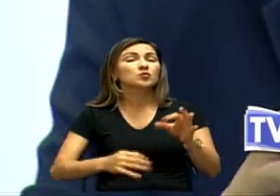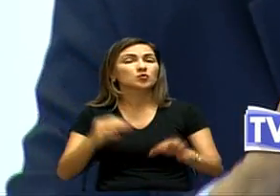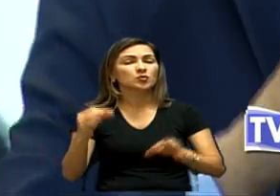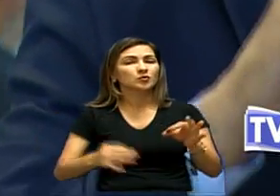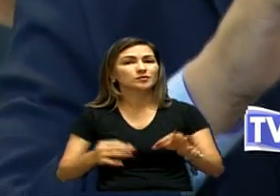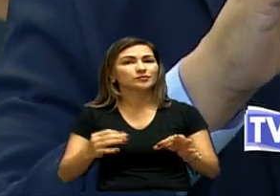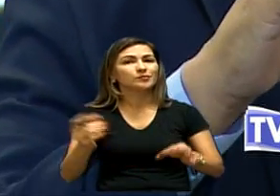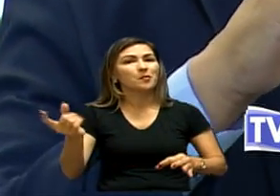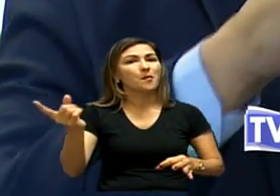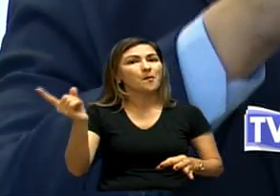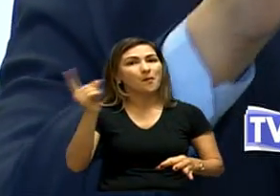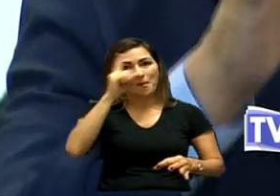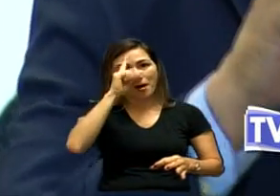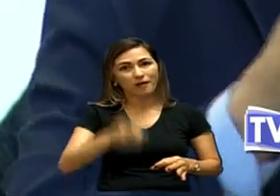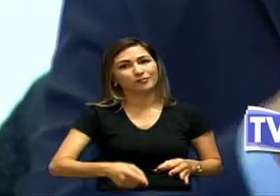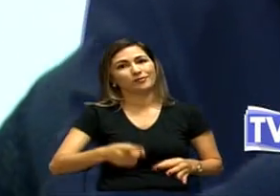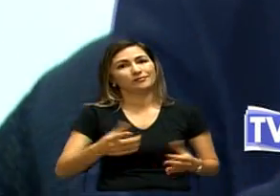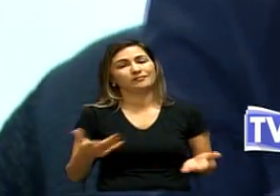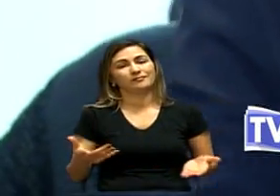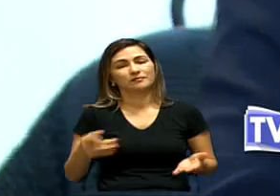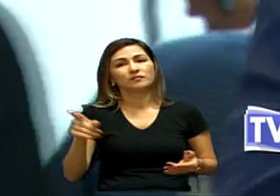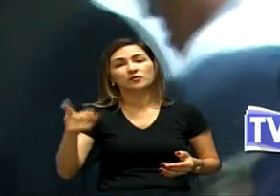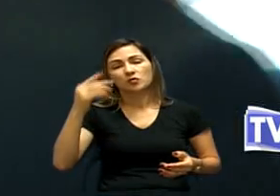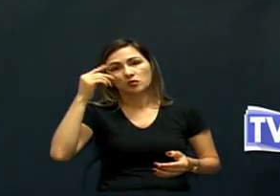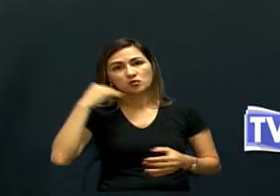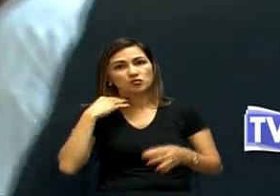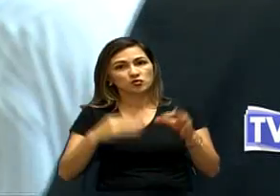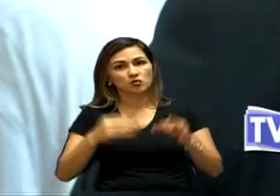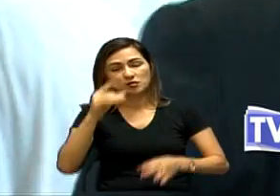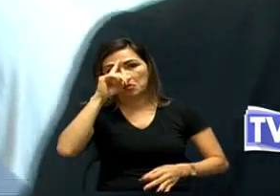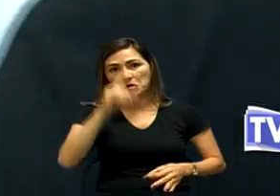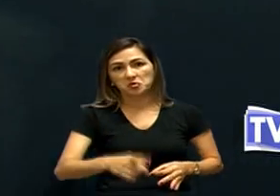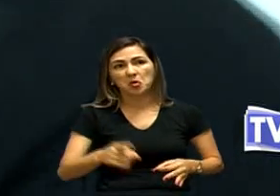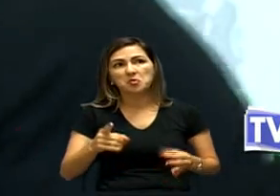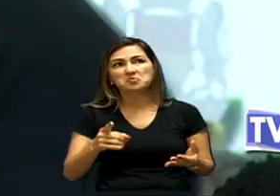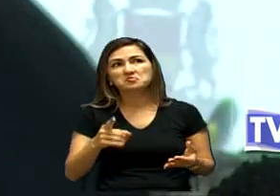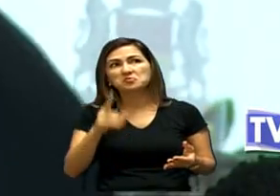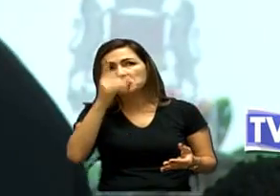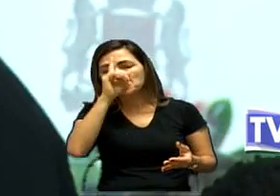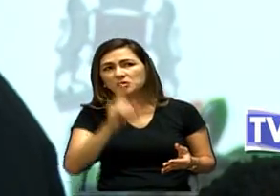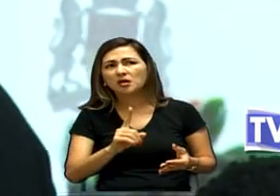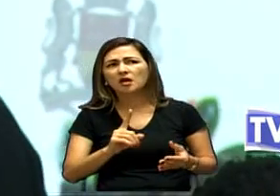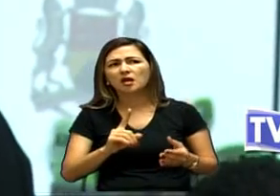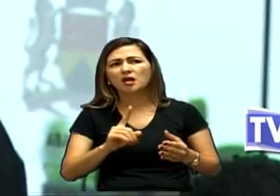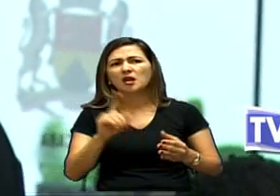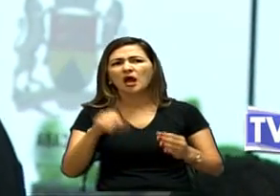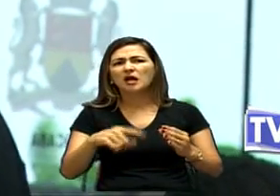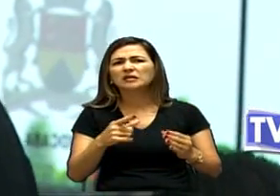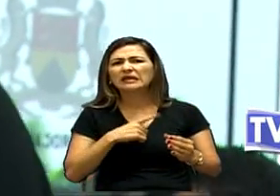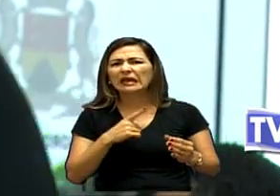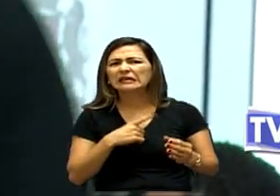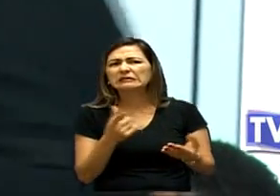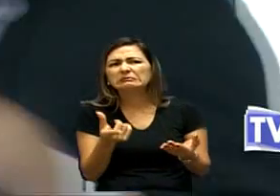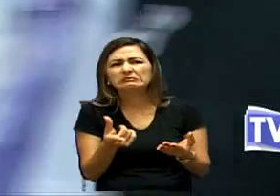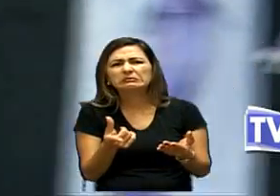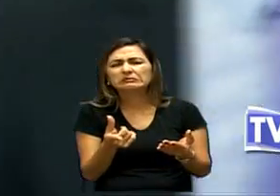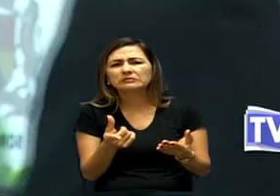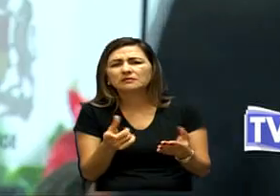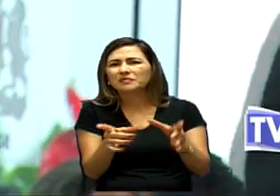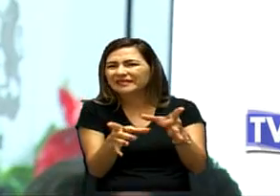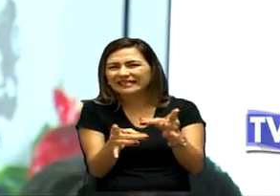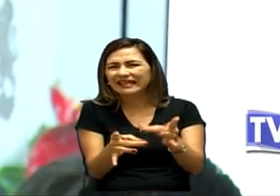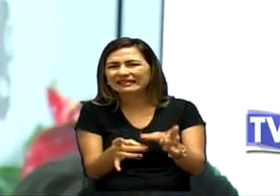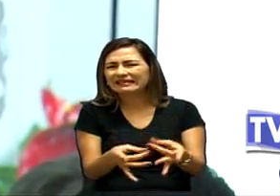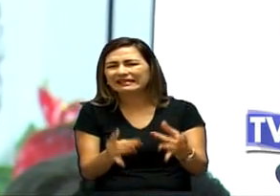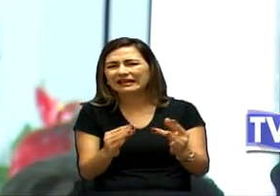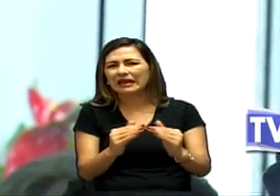sendo feito de acordo. Não posso dizer o quê, não sei dizer o quê. mas esse contrato foi encerrado. Então,